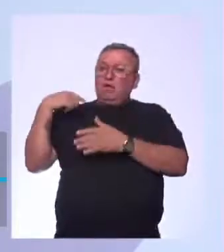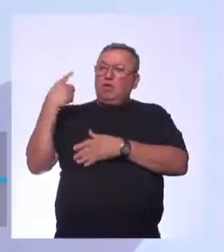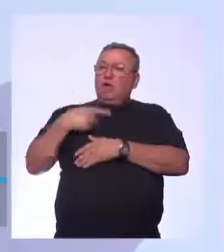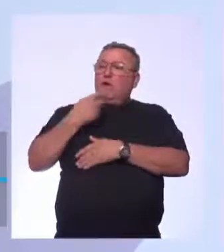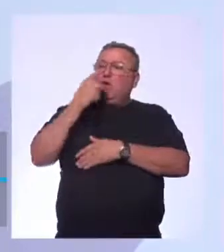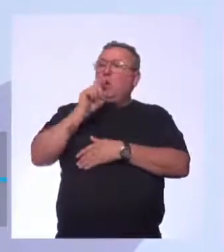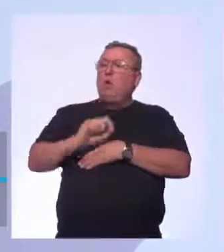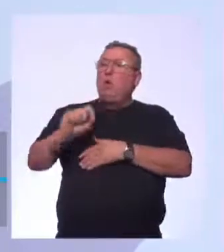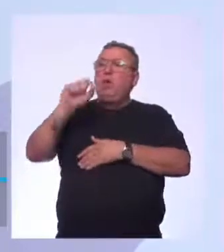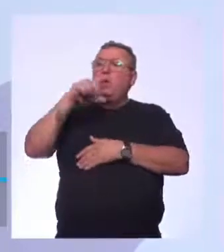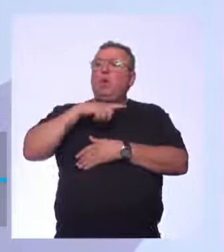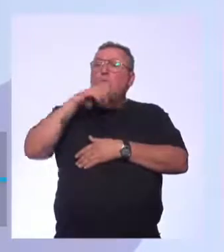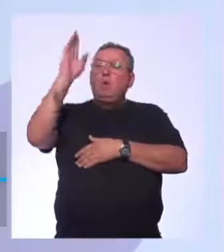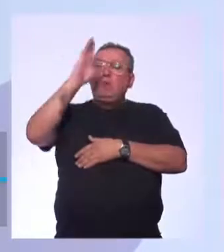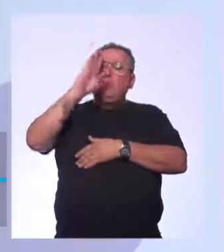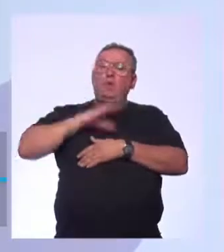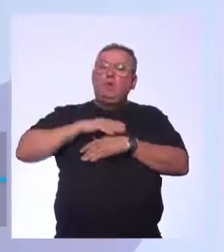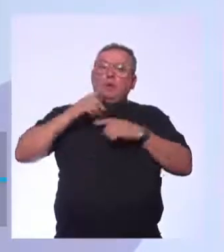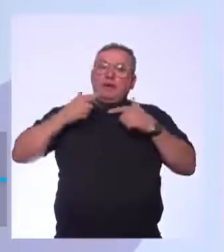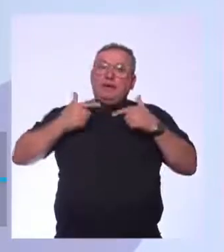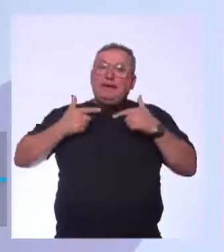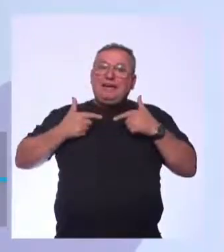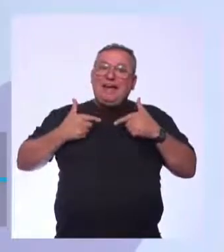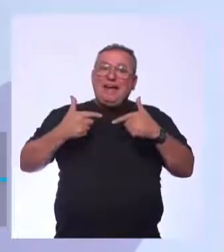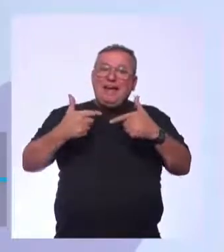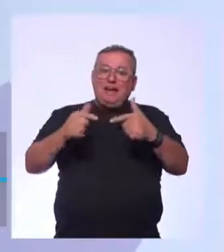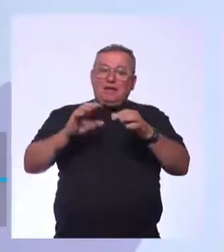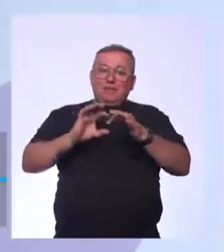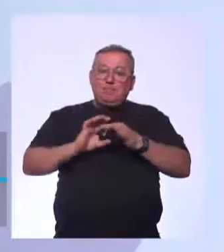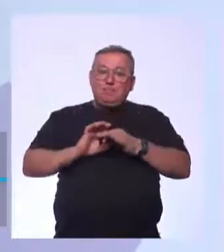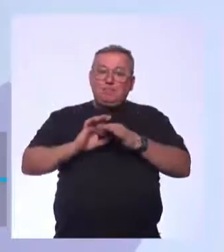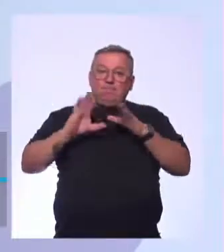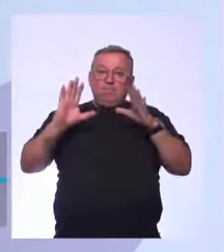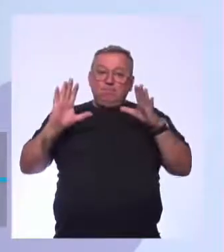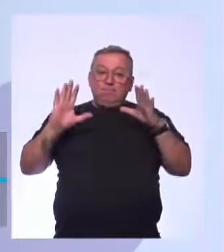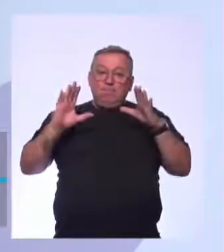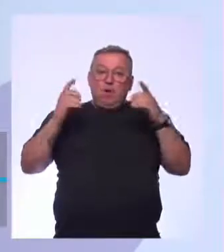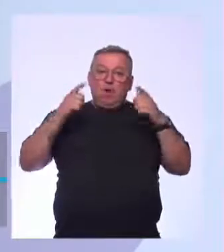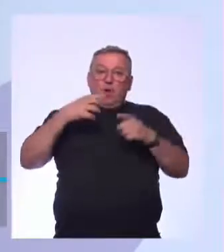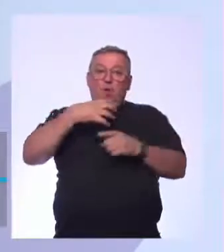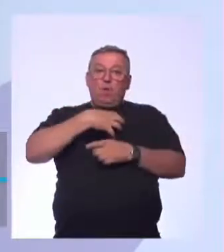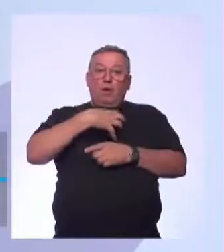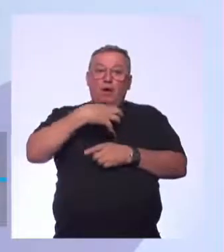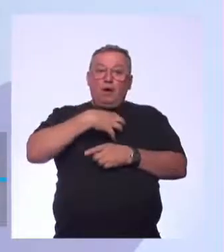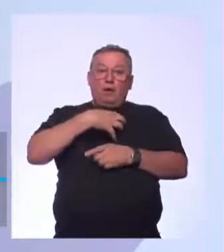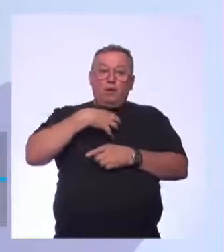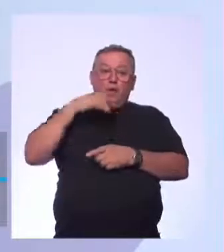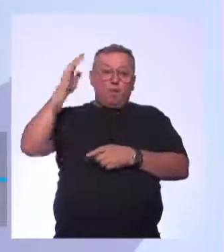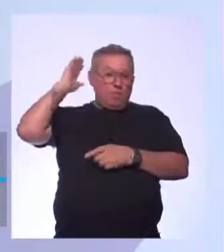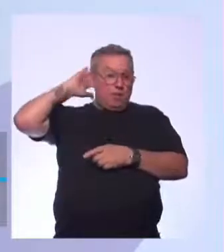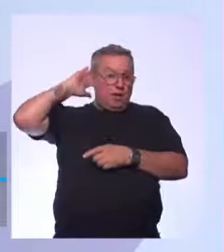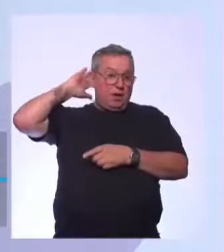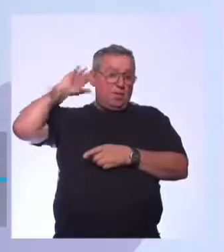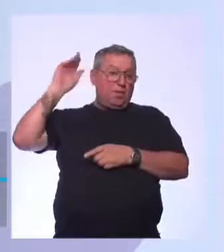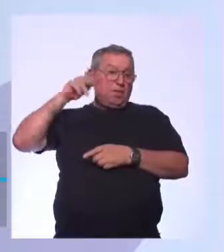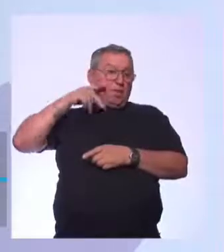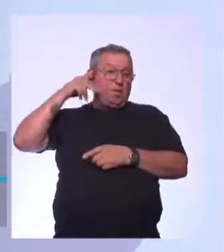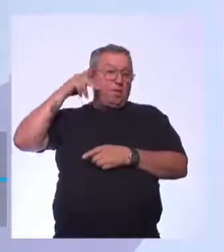que houve no Brasil guerras de independência, onde Bahia, Grã-Pará,